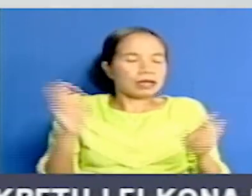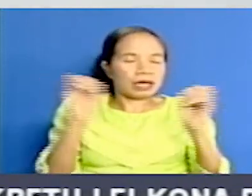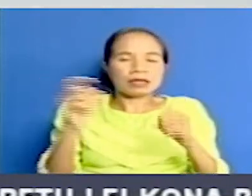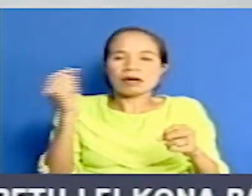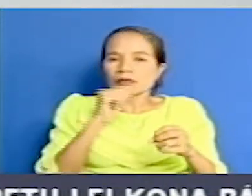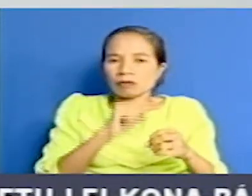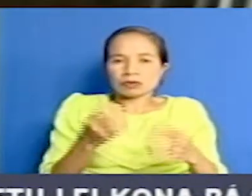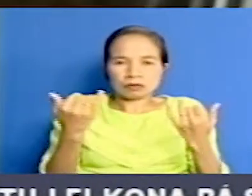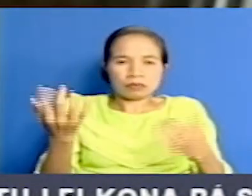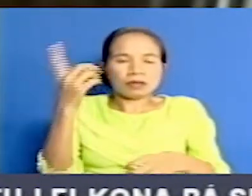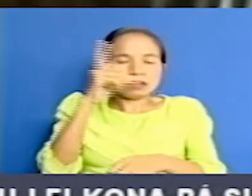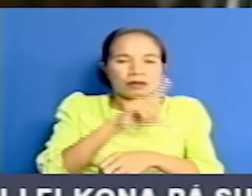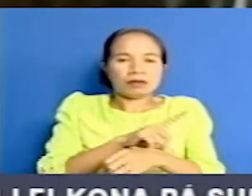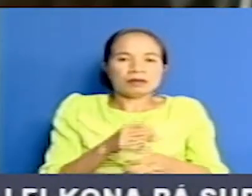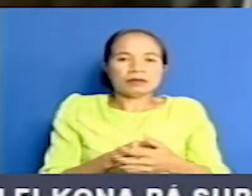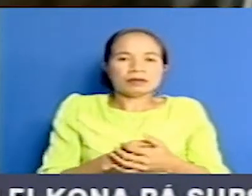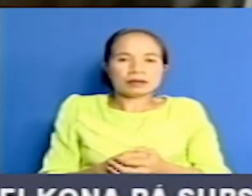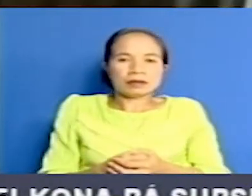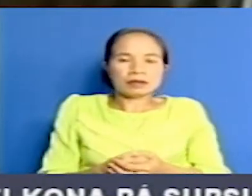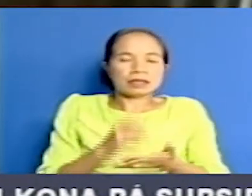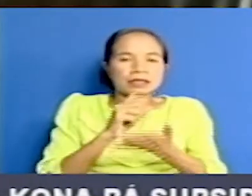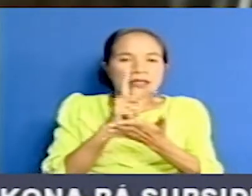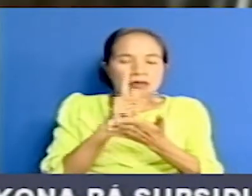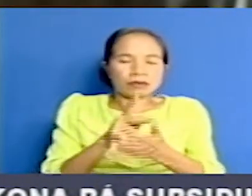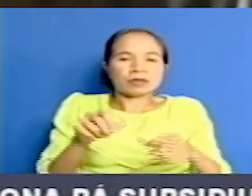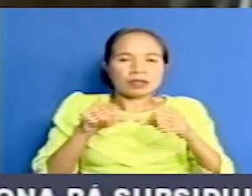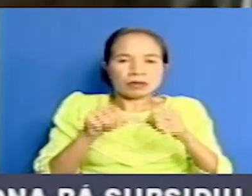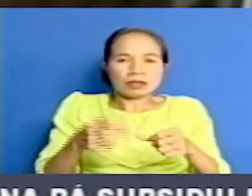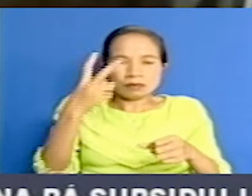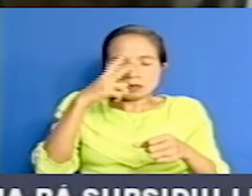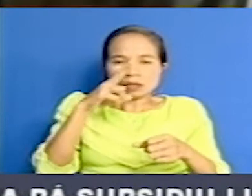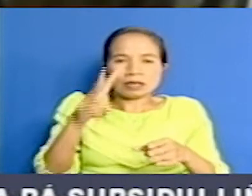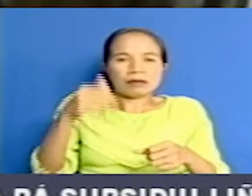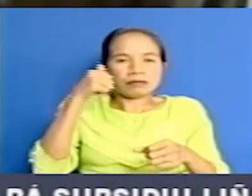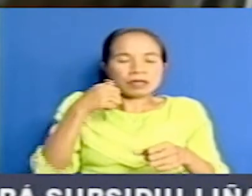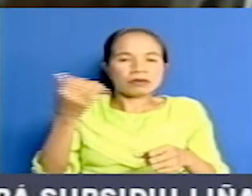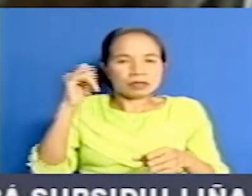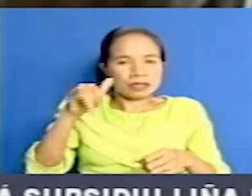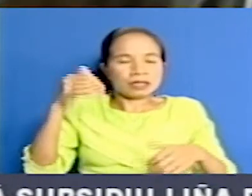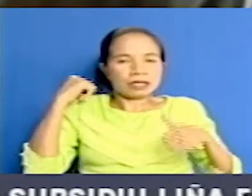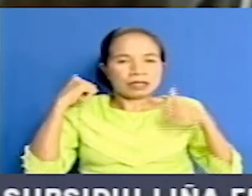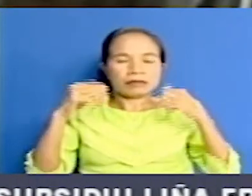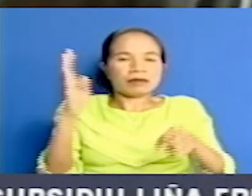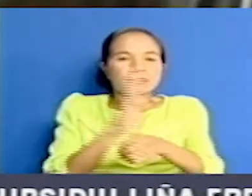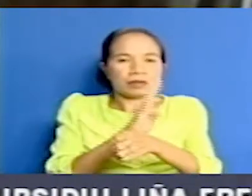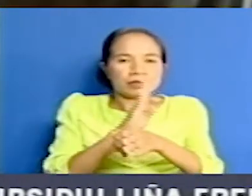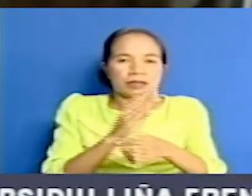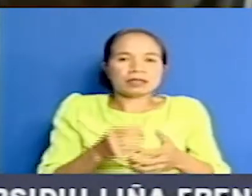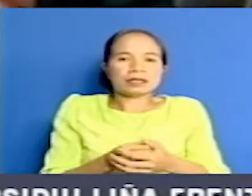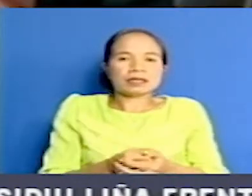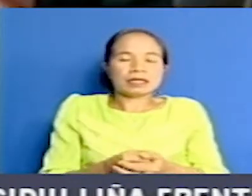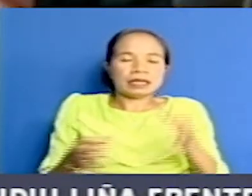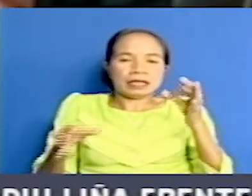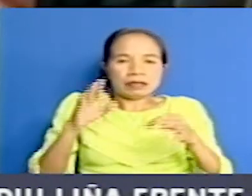loh itu orang lah. Tinan oin, secom se continua halo identificação do feto sirene atividade negócio e a base,